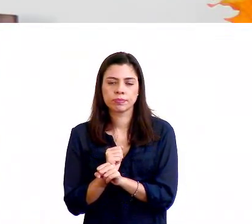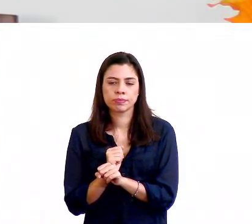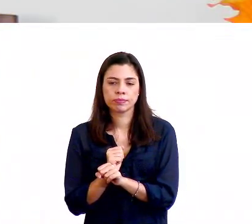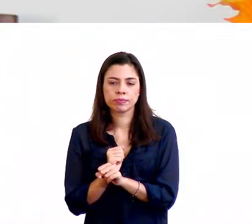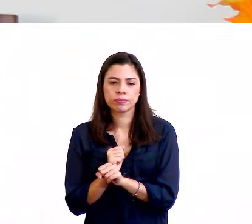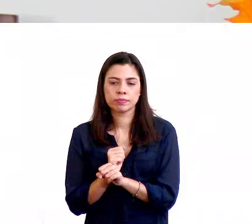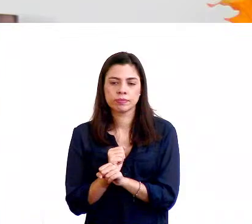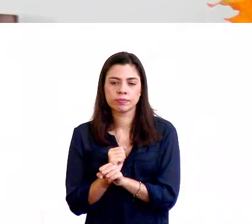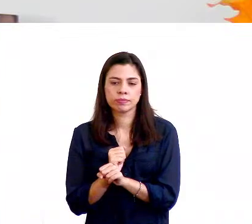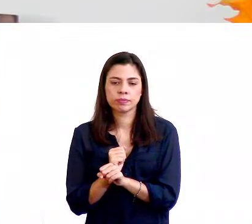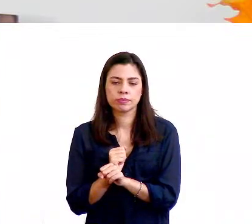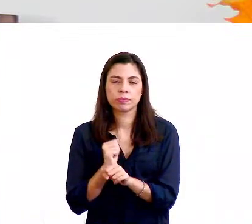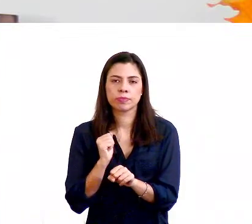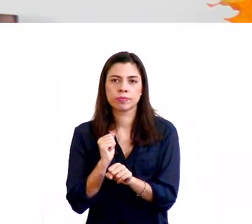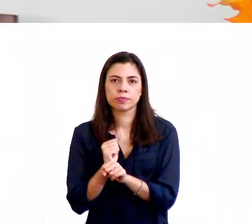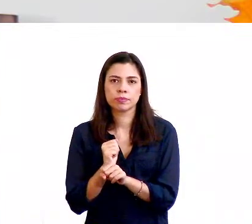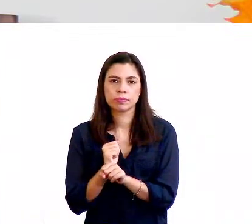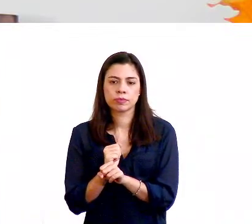da alma,